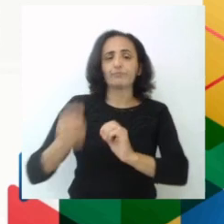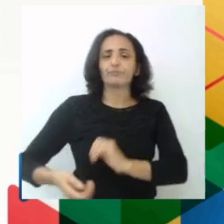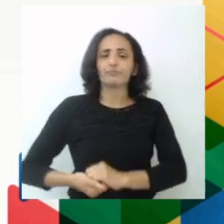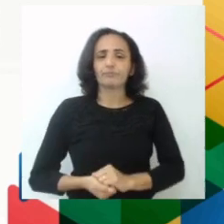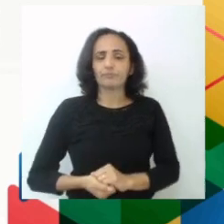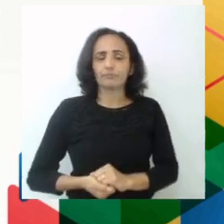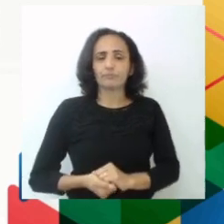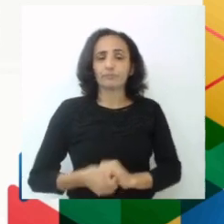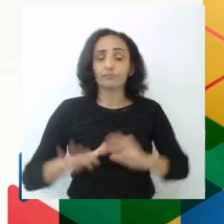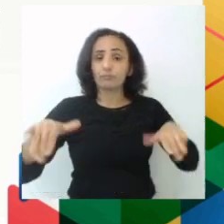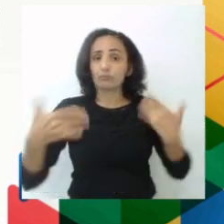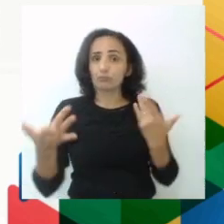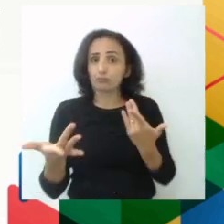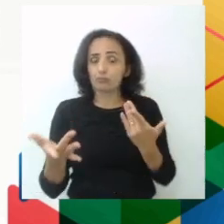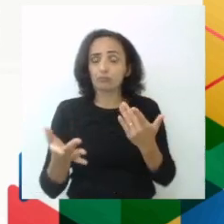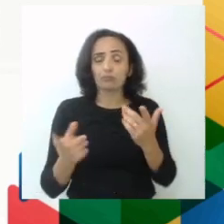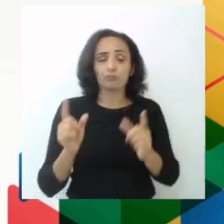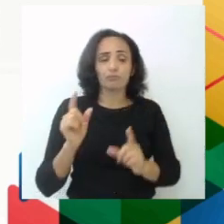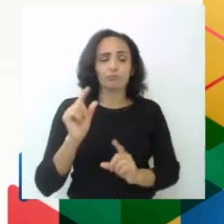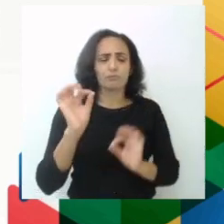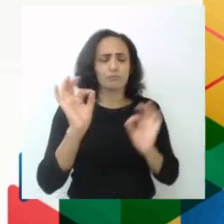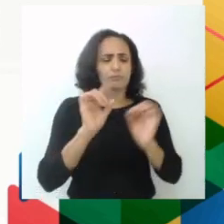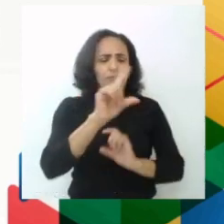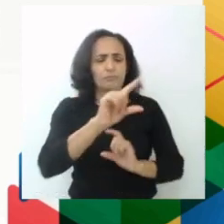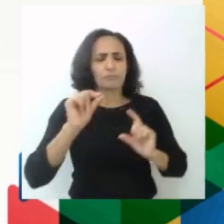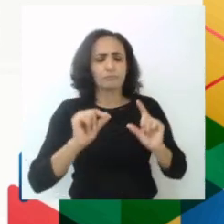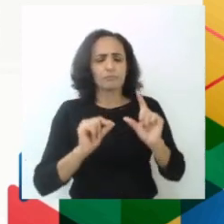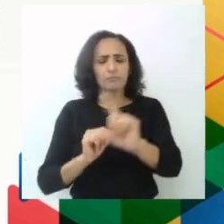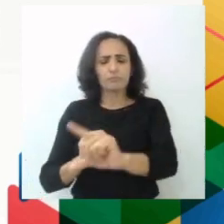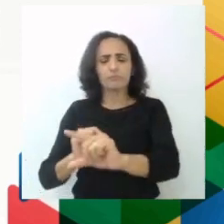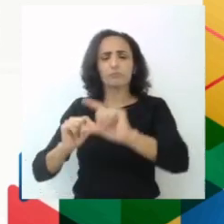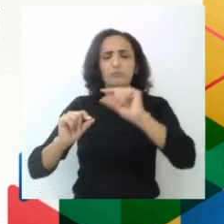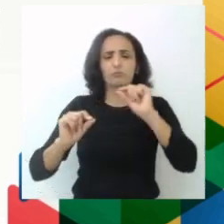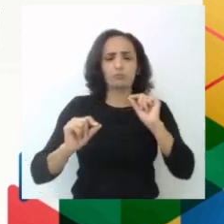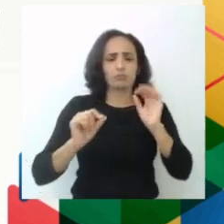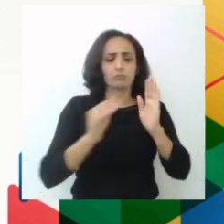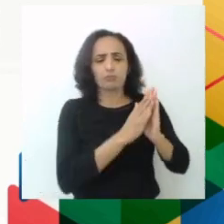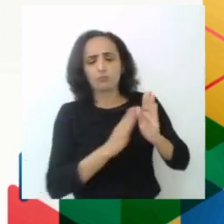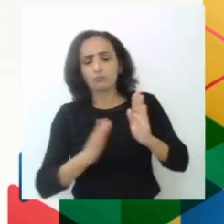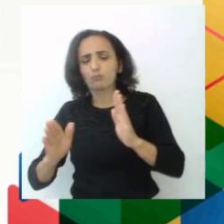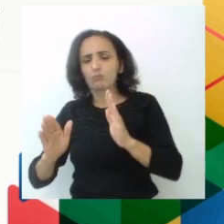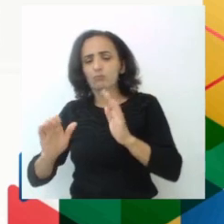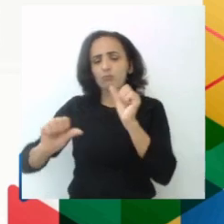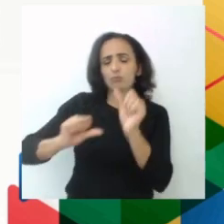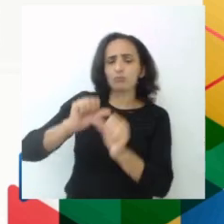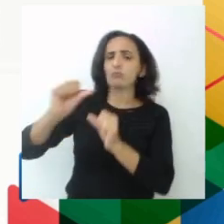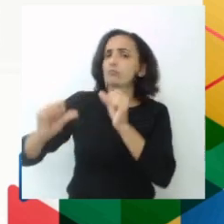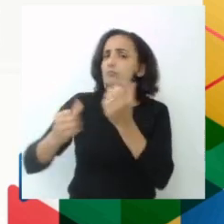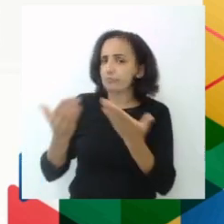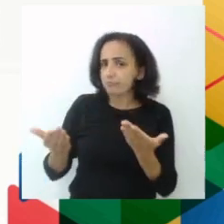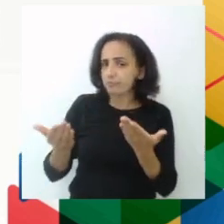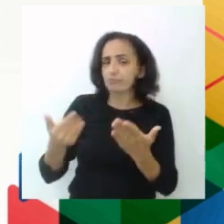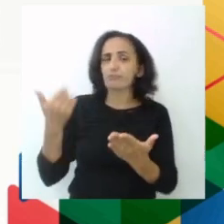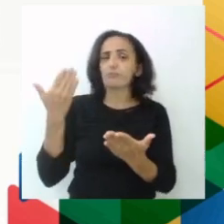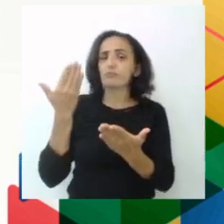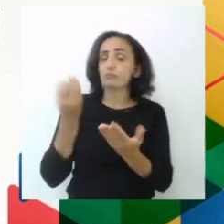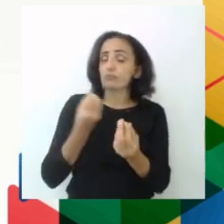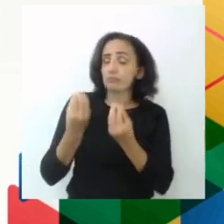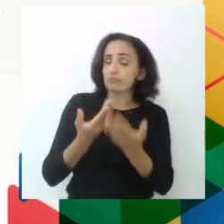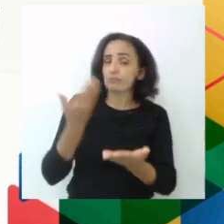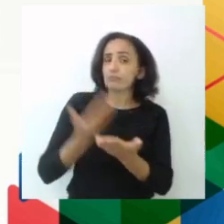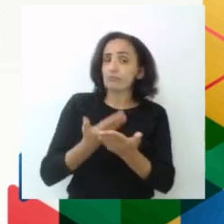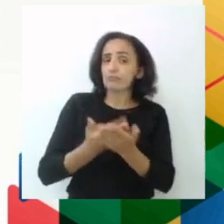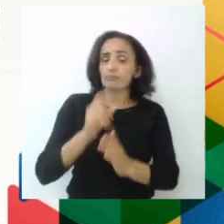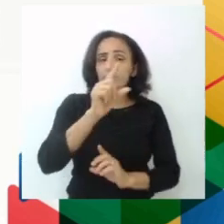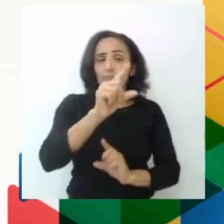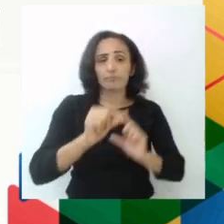Quando a ordem é levada em consideração, quando a ordem interfere no resultado final, a gente diz que esse tipo de